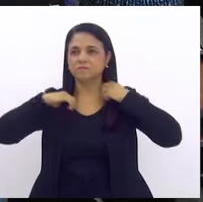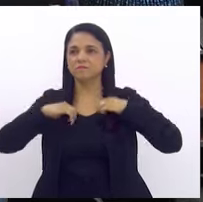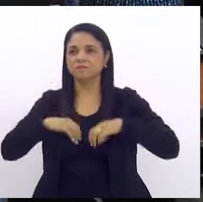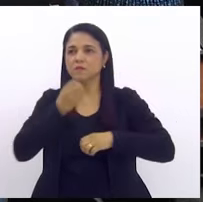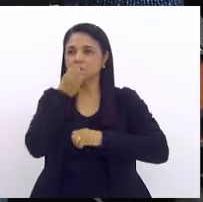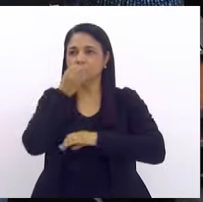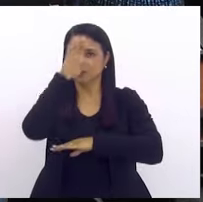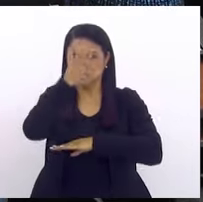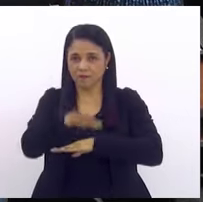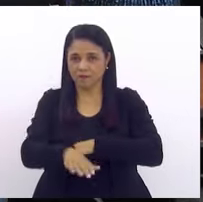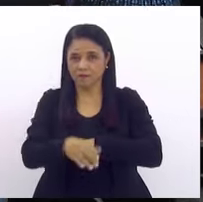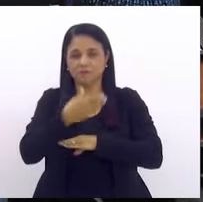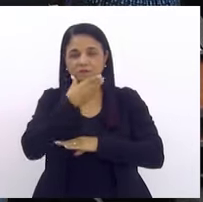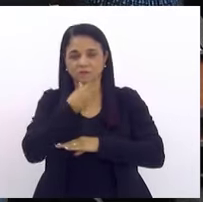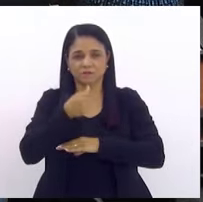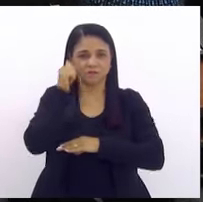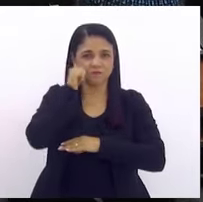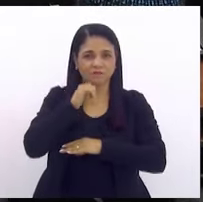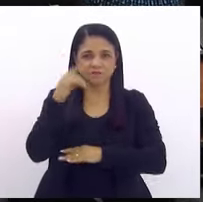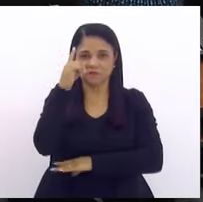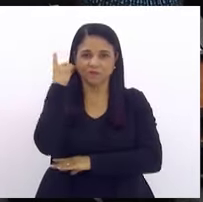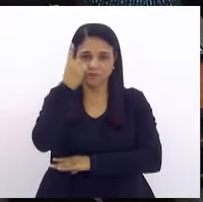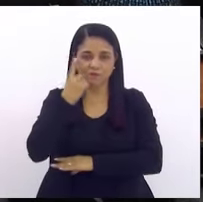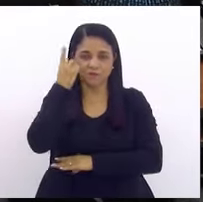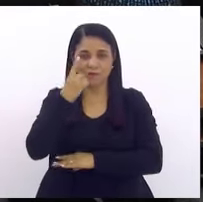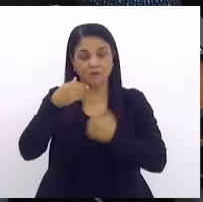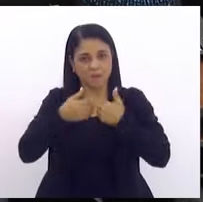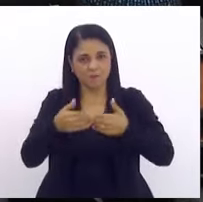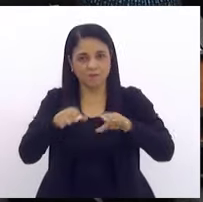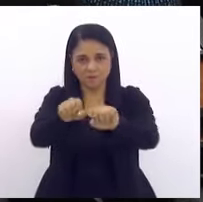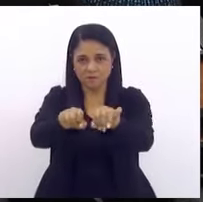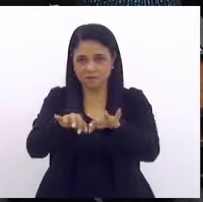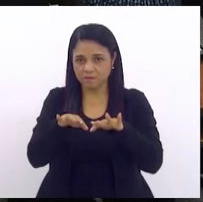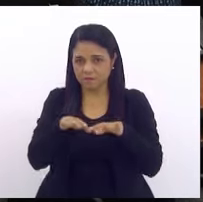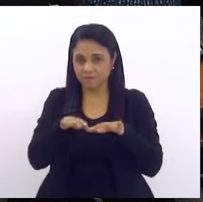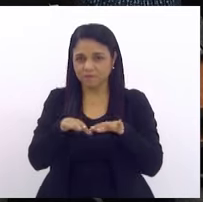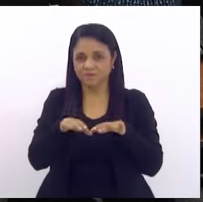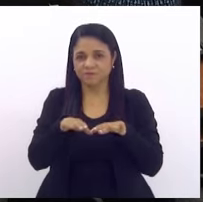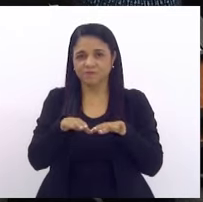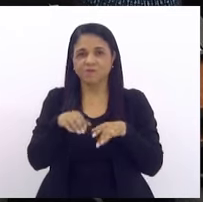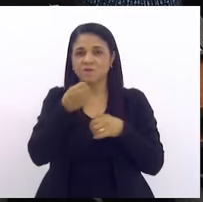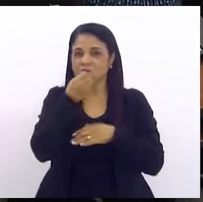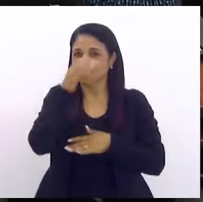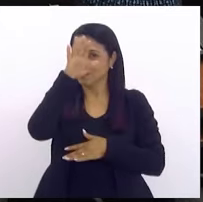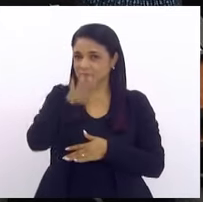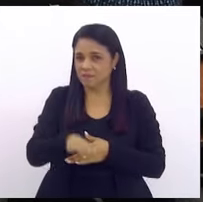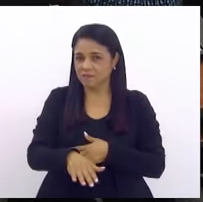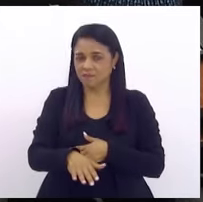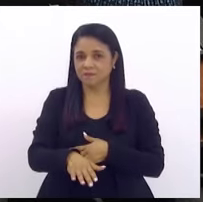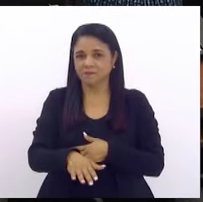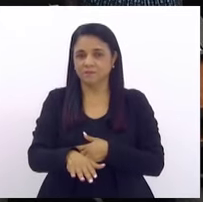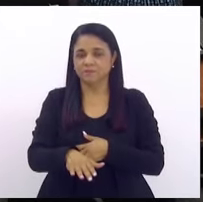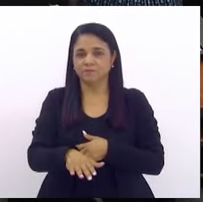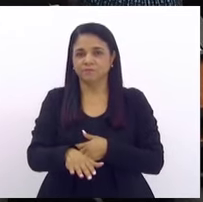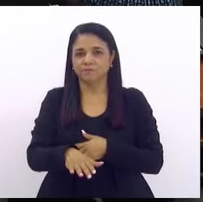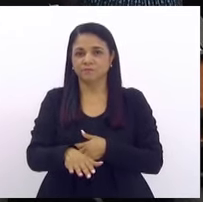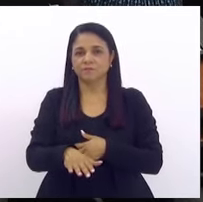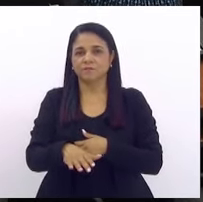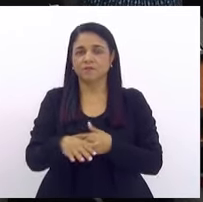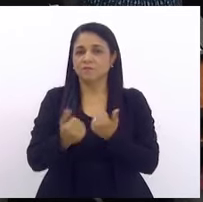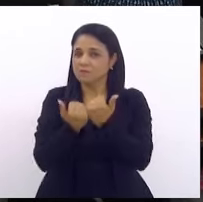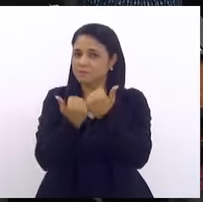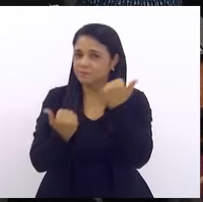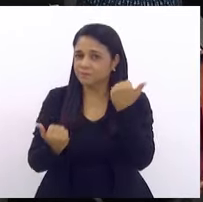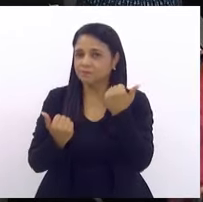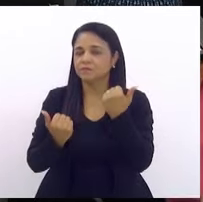Boa tarde, senhoras e senhores deputados. Está reaberta a sessão. Boa tarde também aos